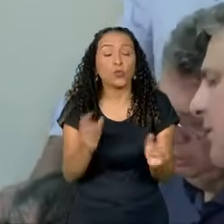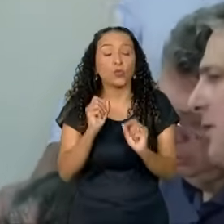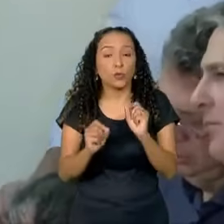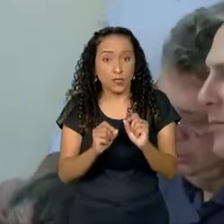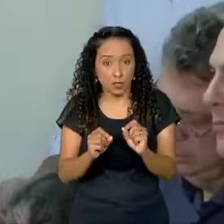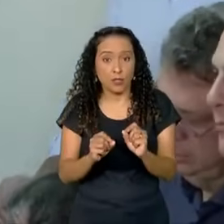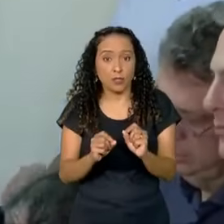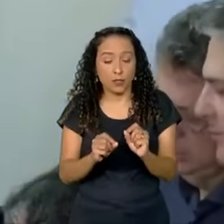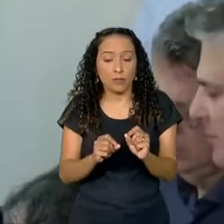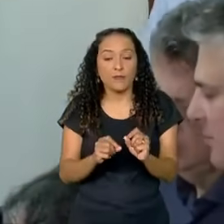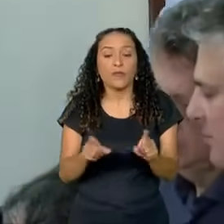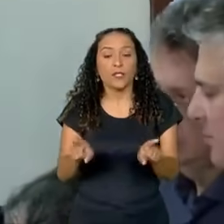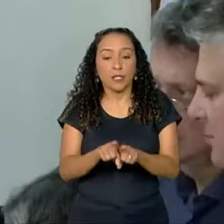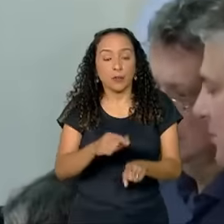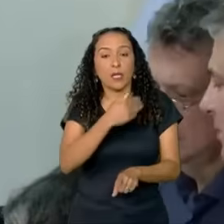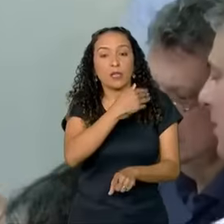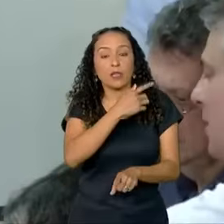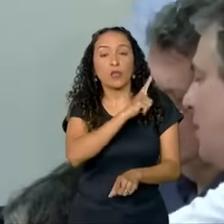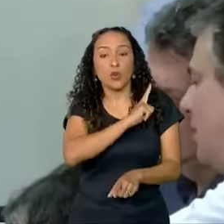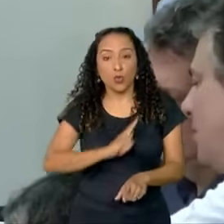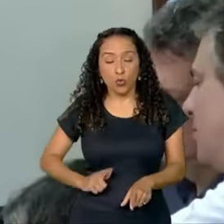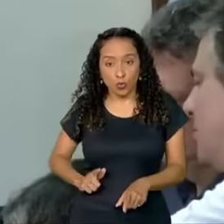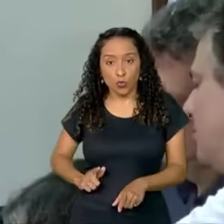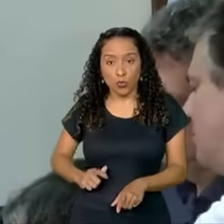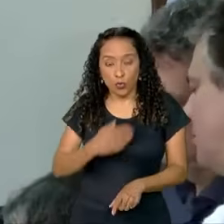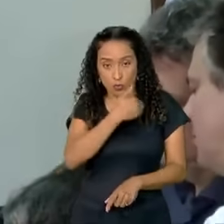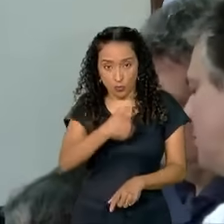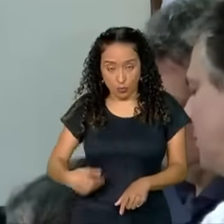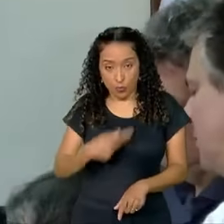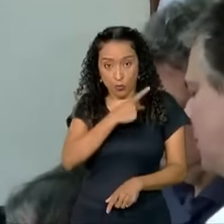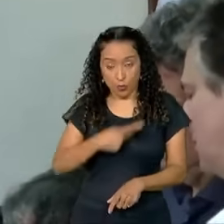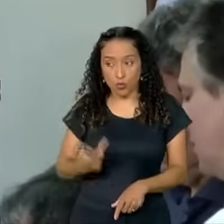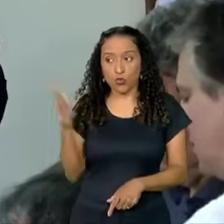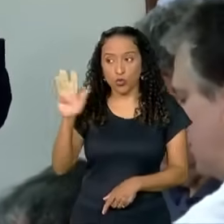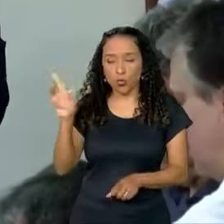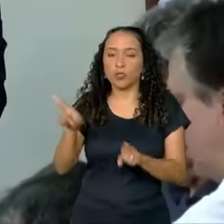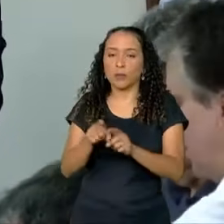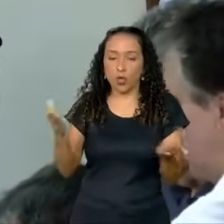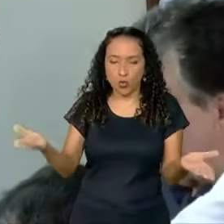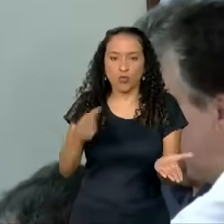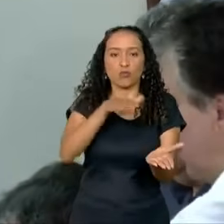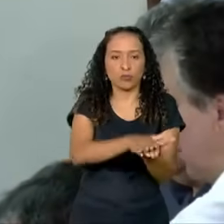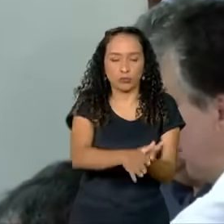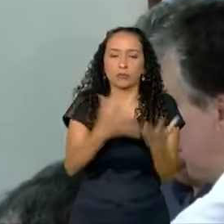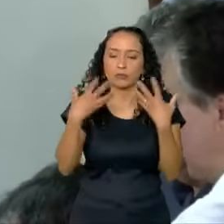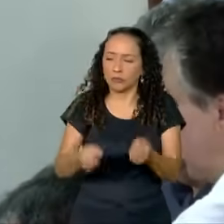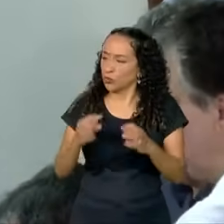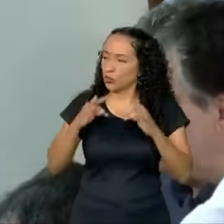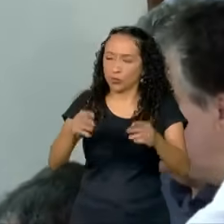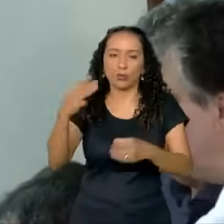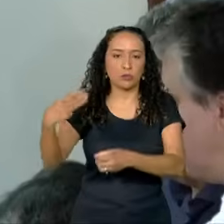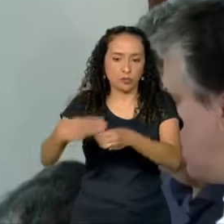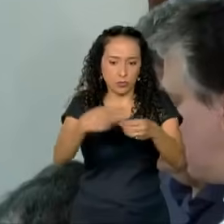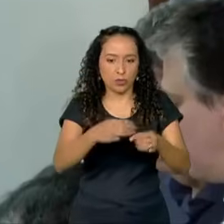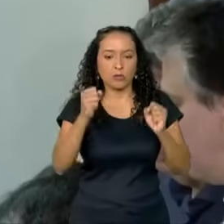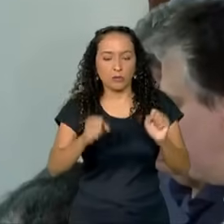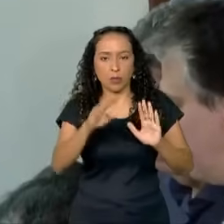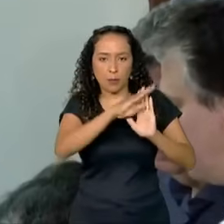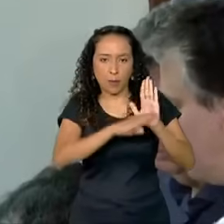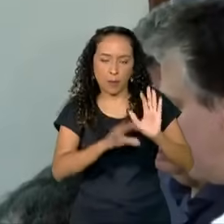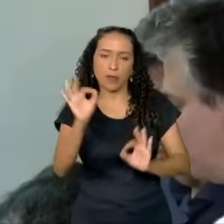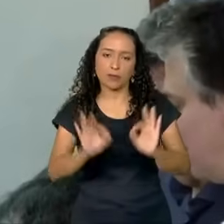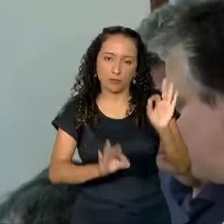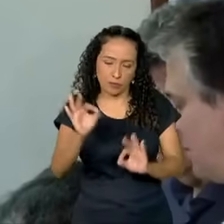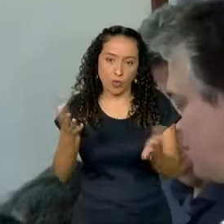hoje, e o governo Lula publicou hoje também já o reconhecimento com a relação atualizada de todos os municípios que podem estar com seus planos de trabalho